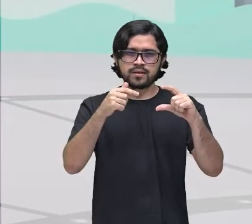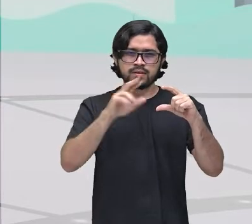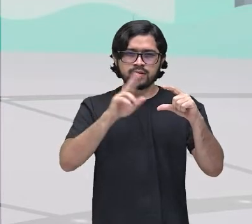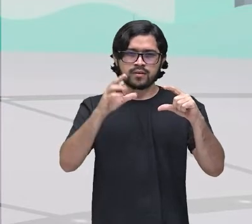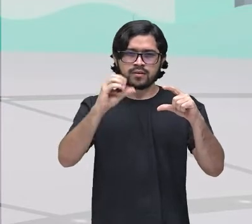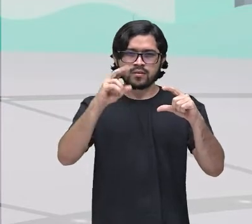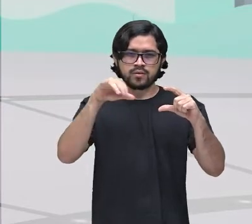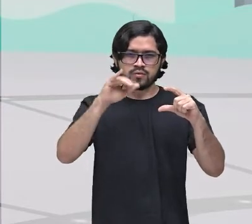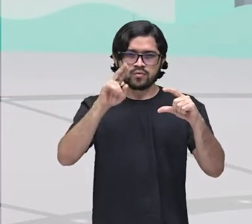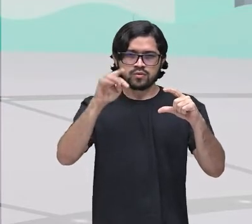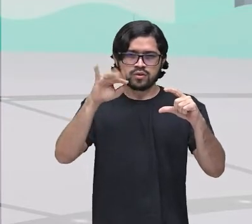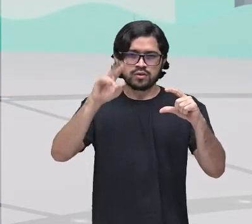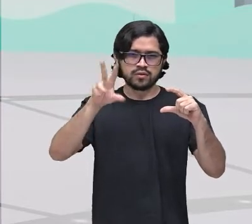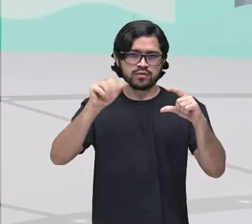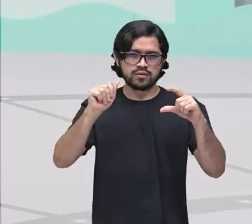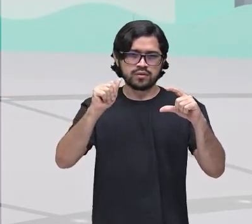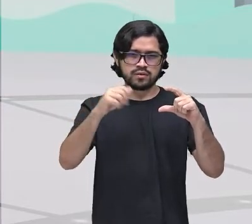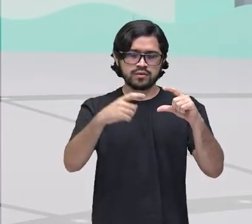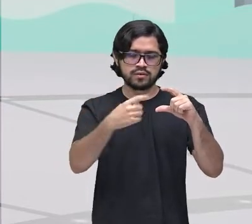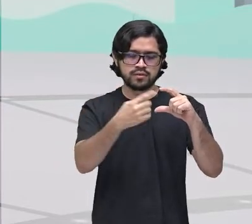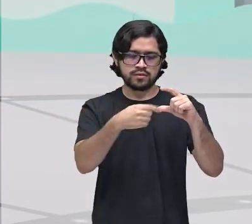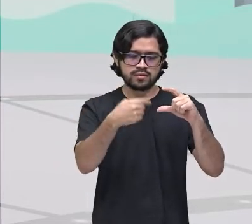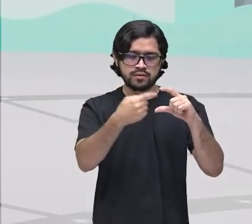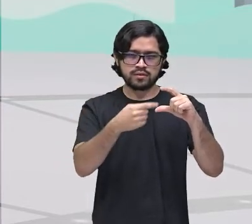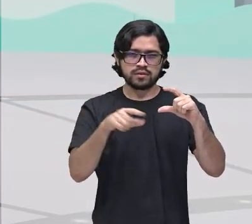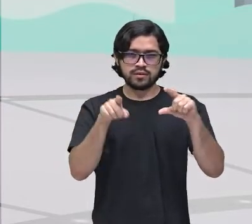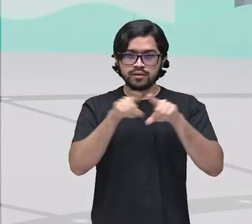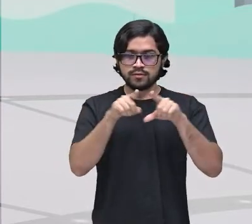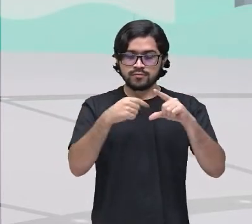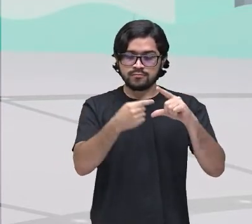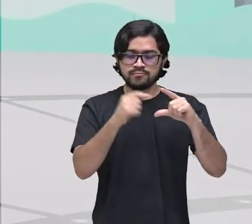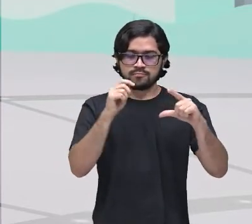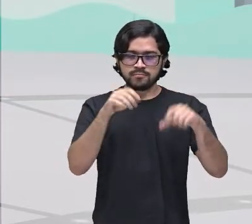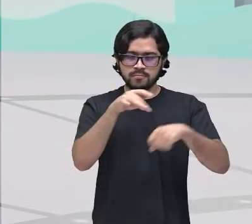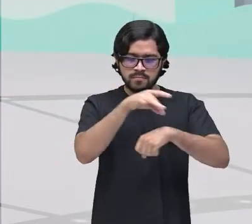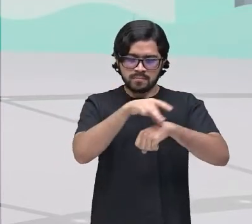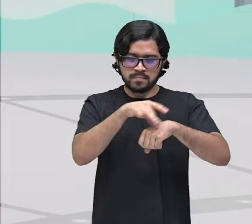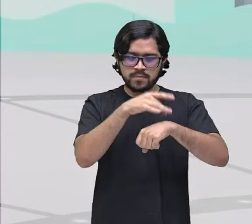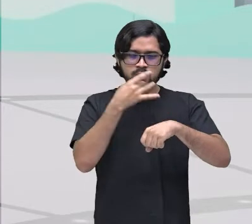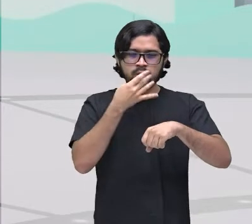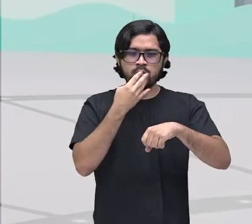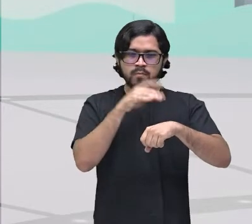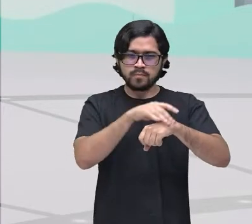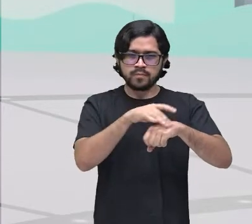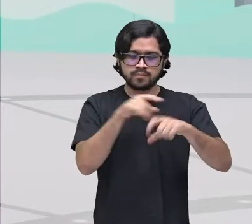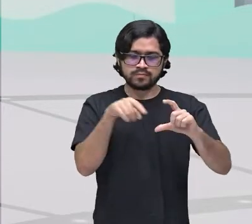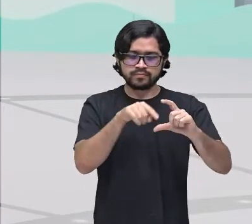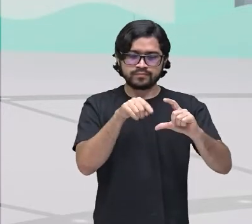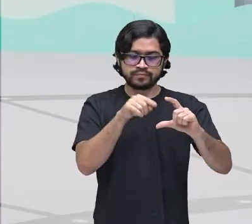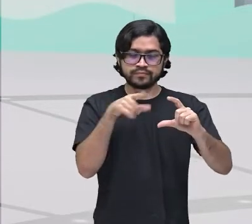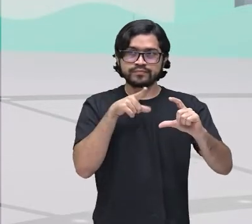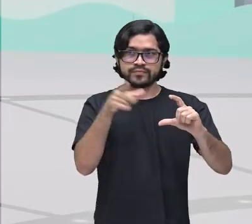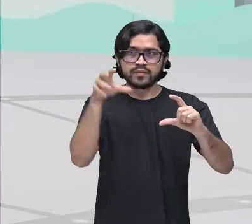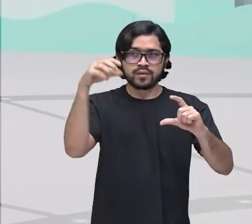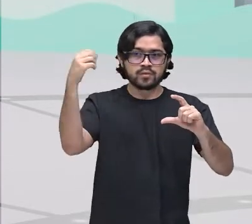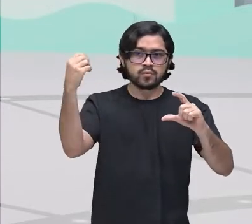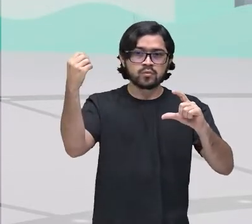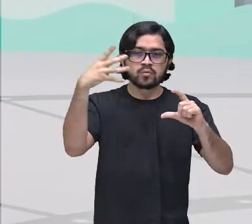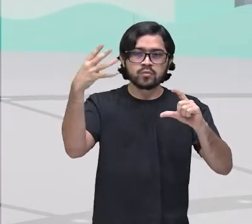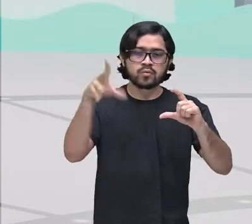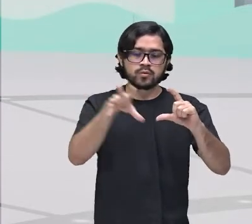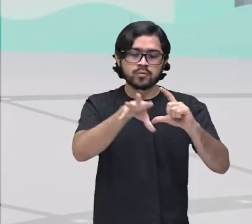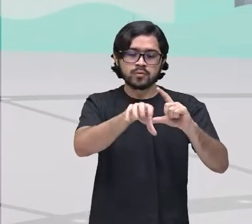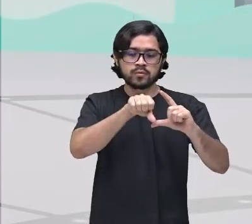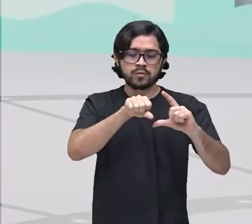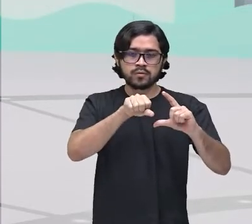a pupila, que é essa bolinha preta, está responsável pela captação da luz, e nós temos a córnea, que é